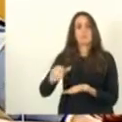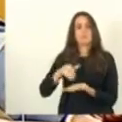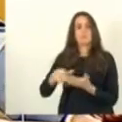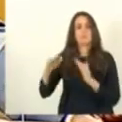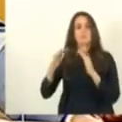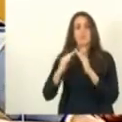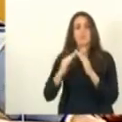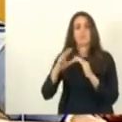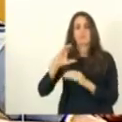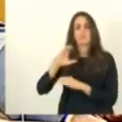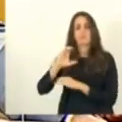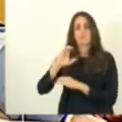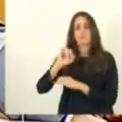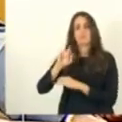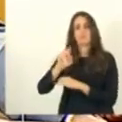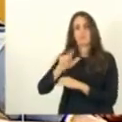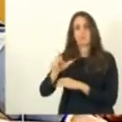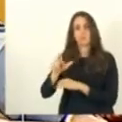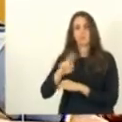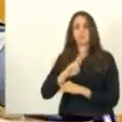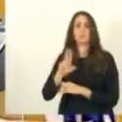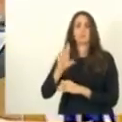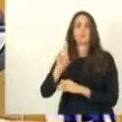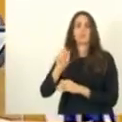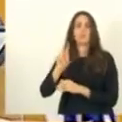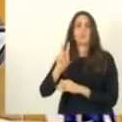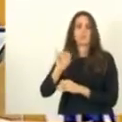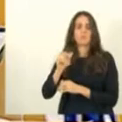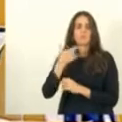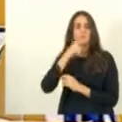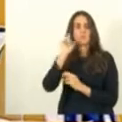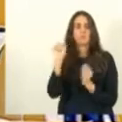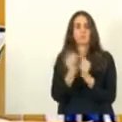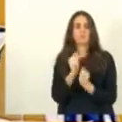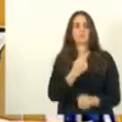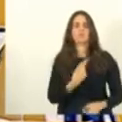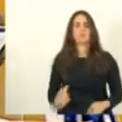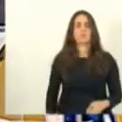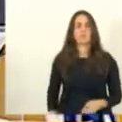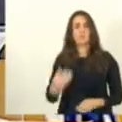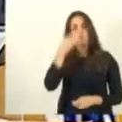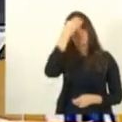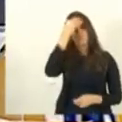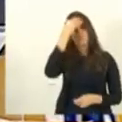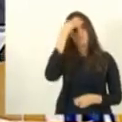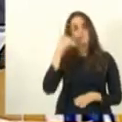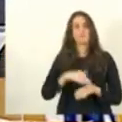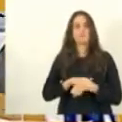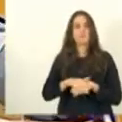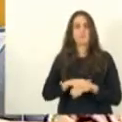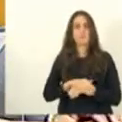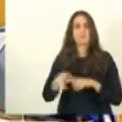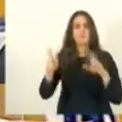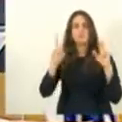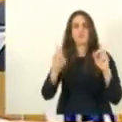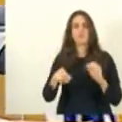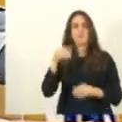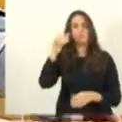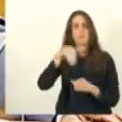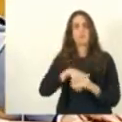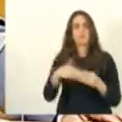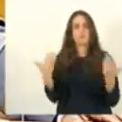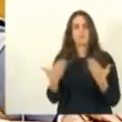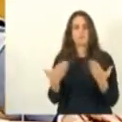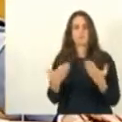da Casa Civil, David Diniz, também. Ontem estive com o governador Renato Casagrande, Tive a oportunidade de conversar sobre a pauta, sobre a votação